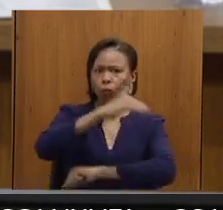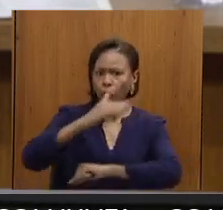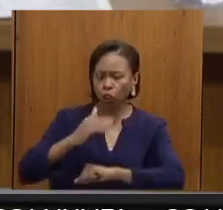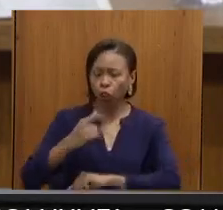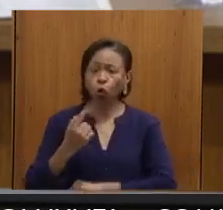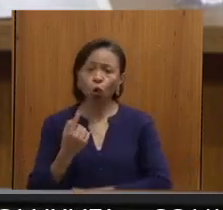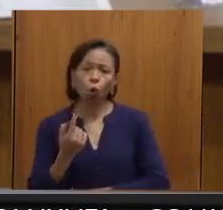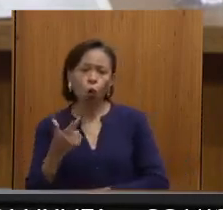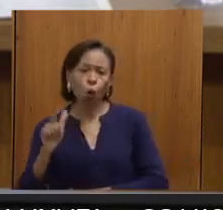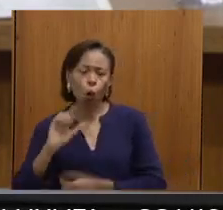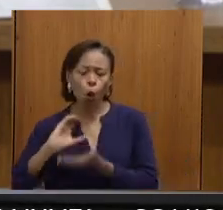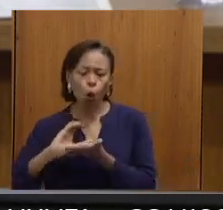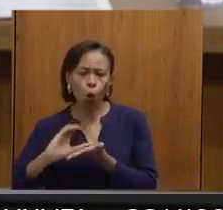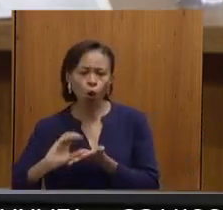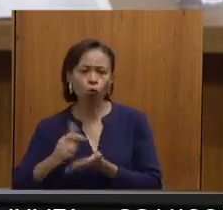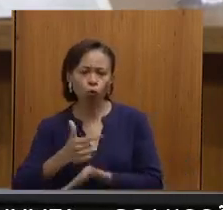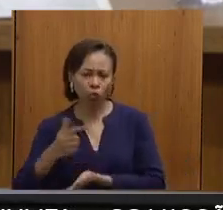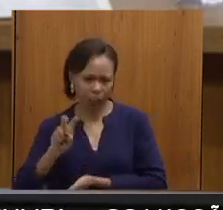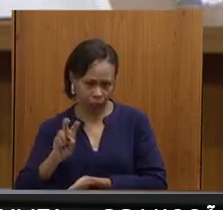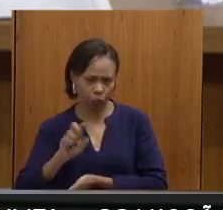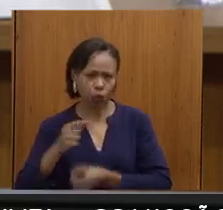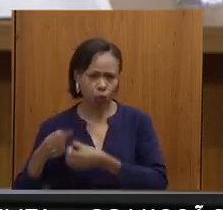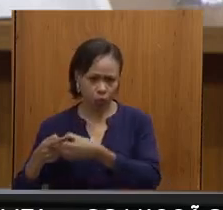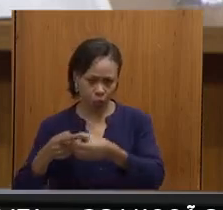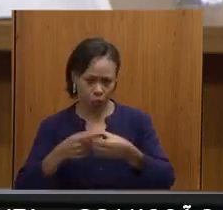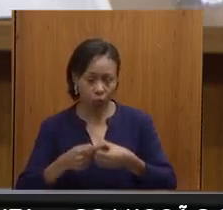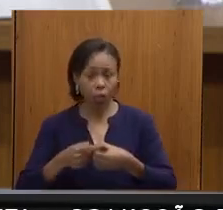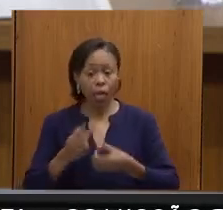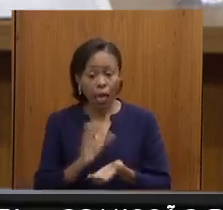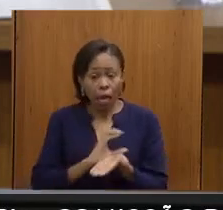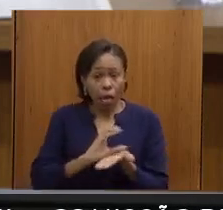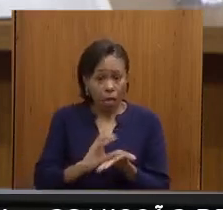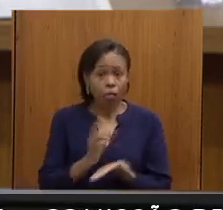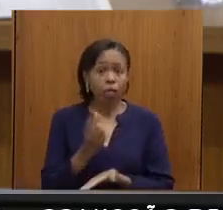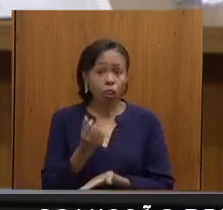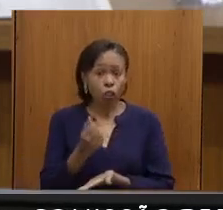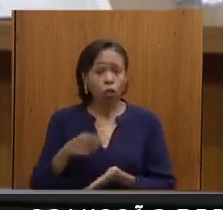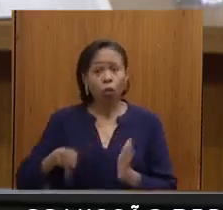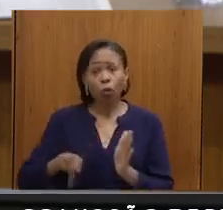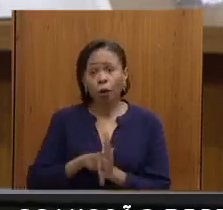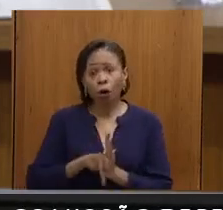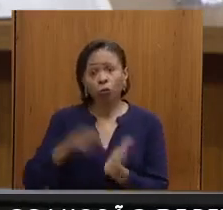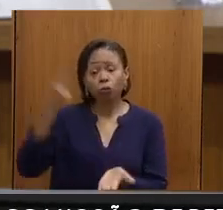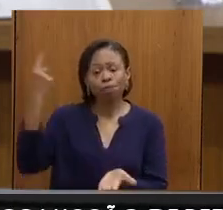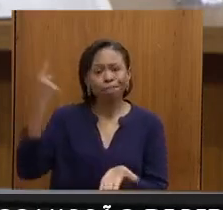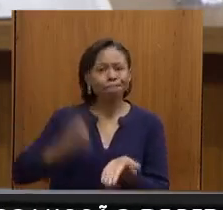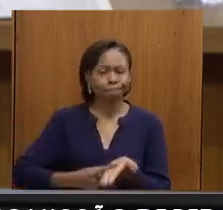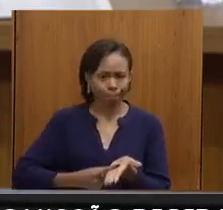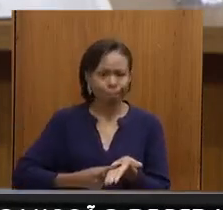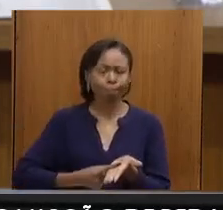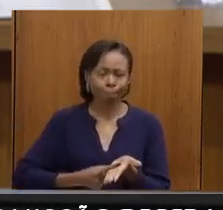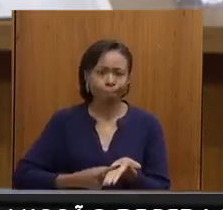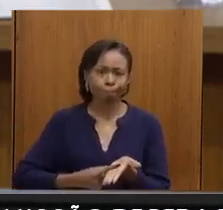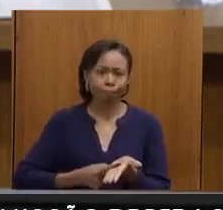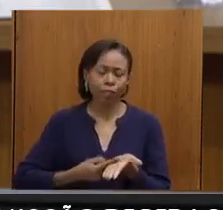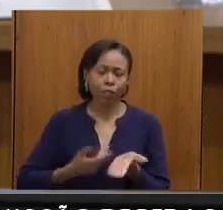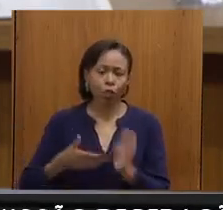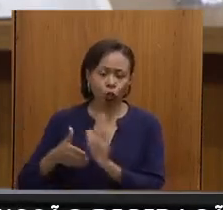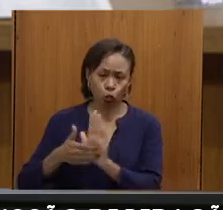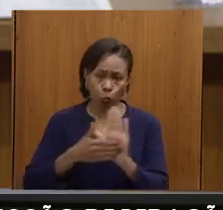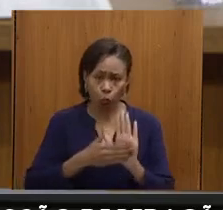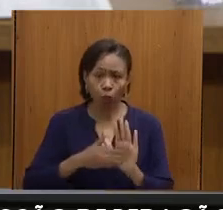os outros 25 municípios. Esses recursos, eles são de definição pelos comprometentes, mas ouvidas